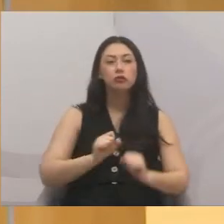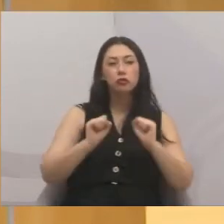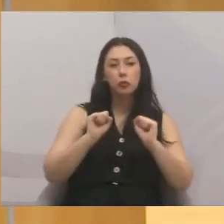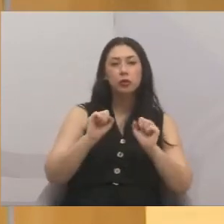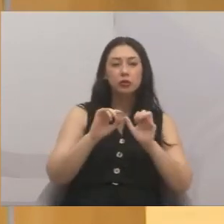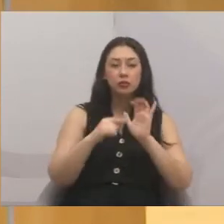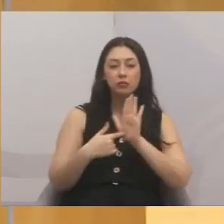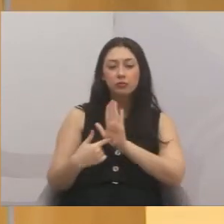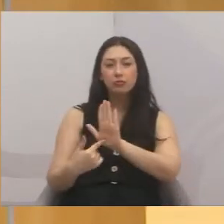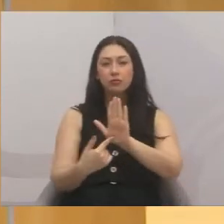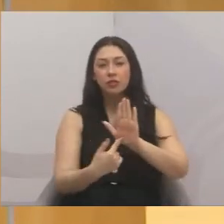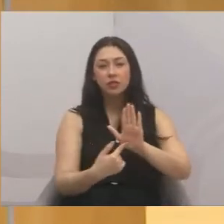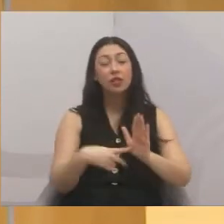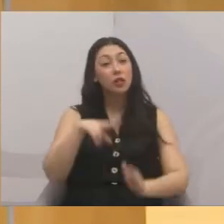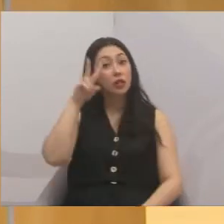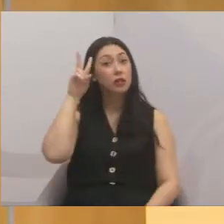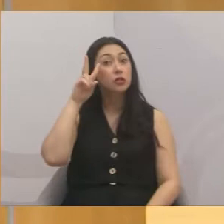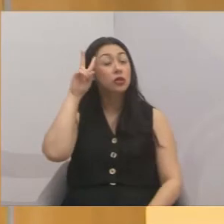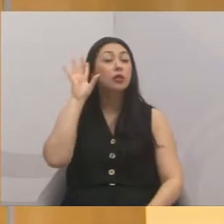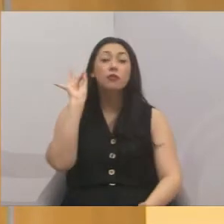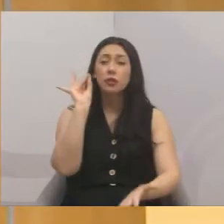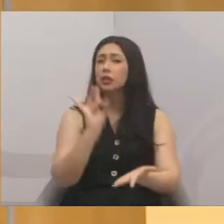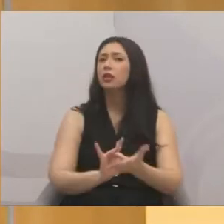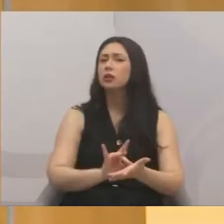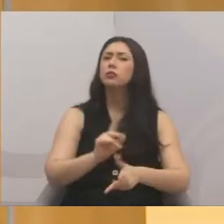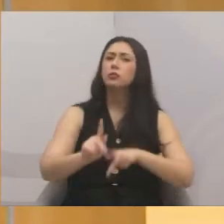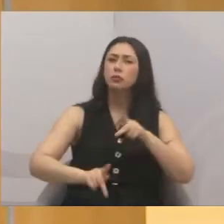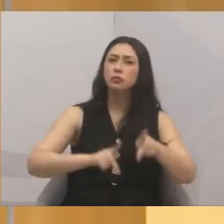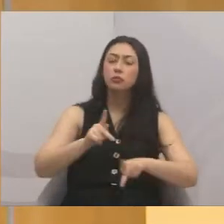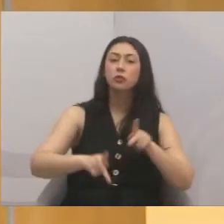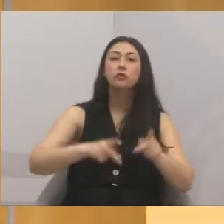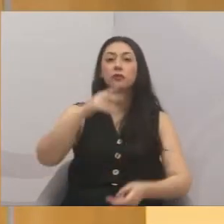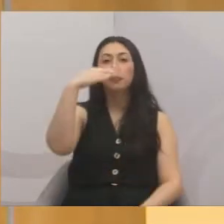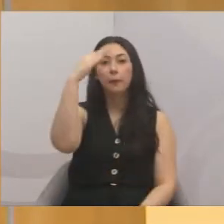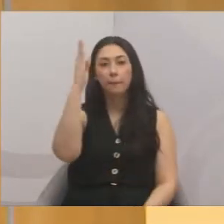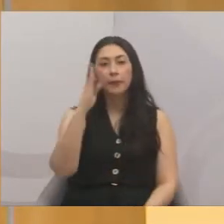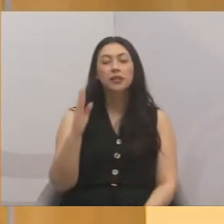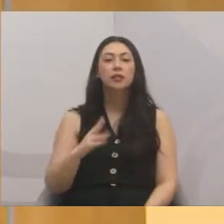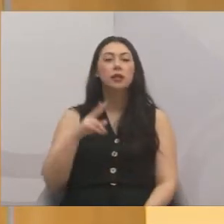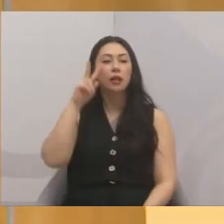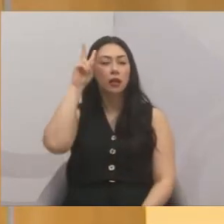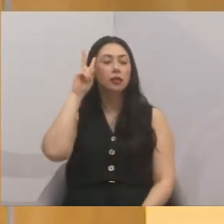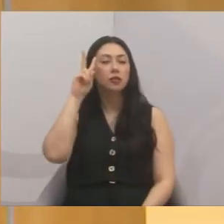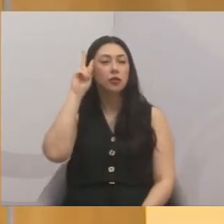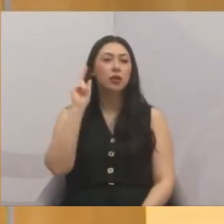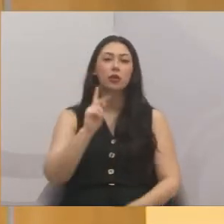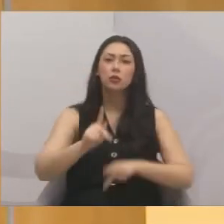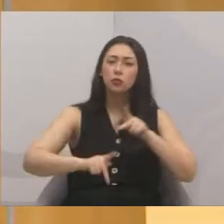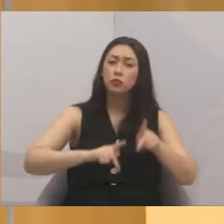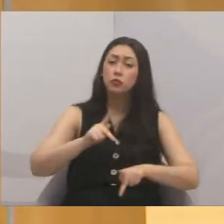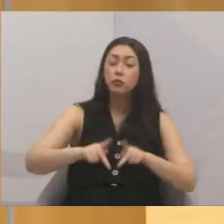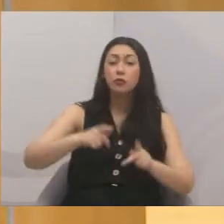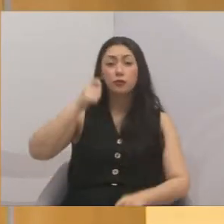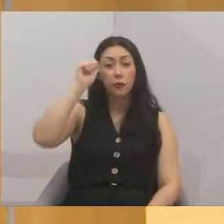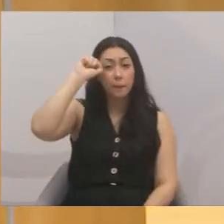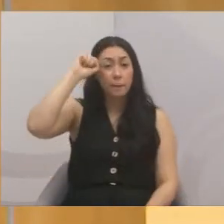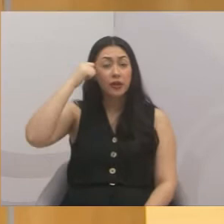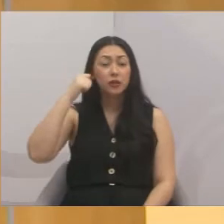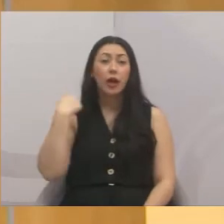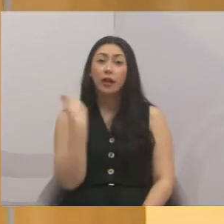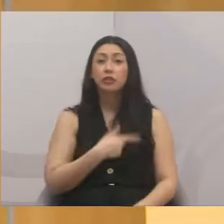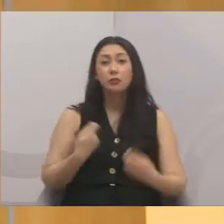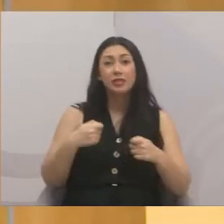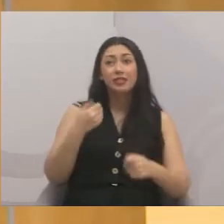de fato, a história de verdade, a história do povo brasileiro, a história afro-brasileira. Reconhecer que erramos